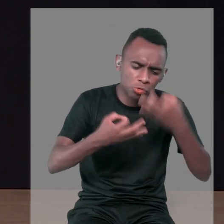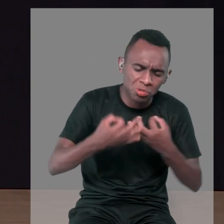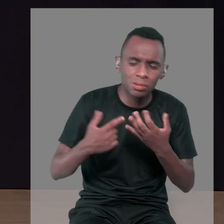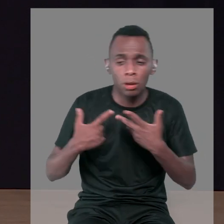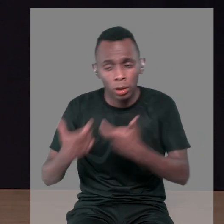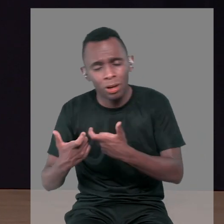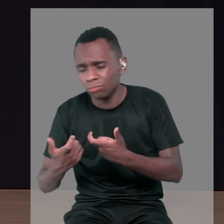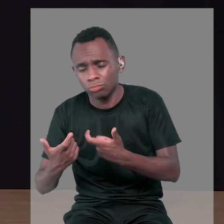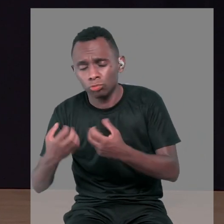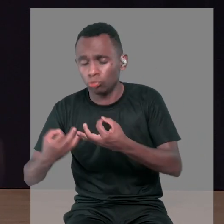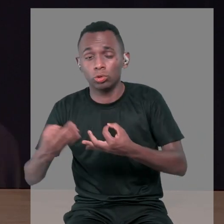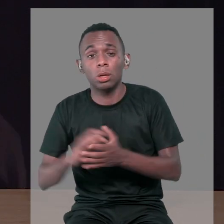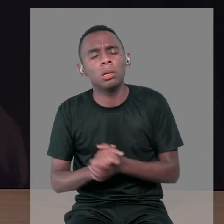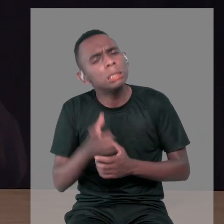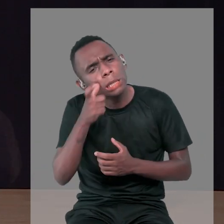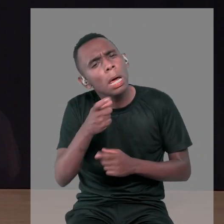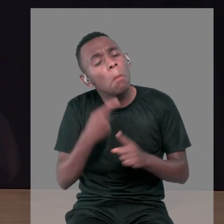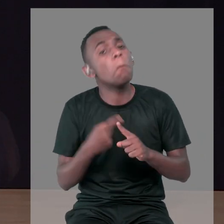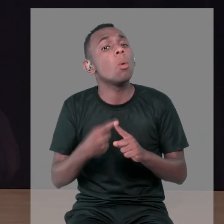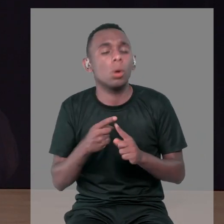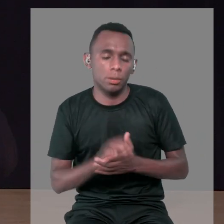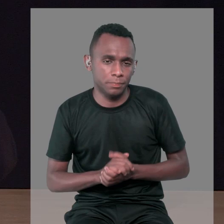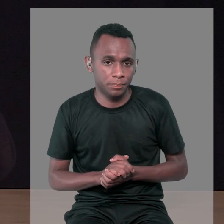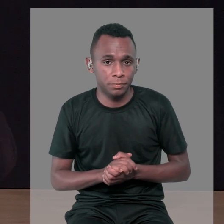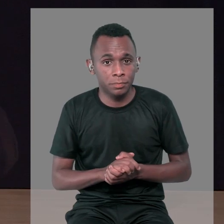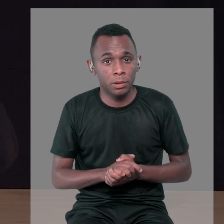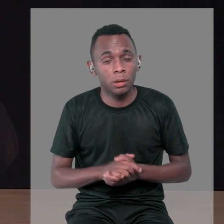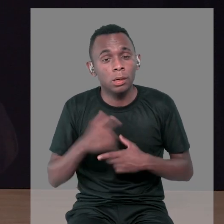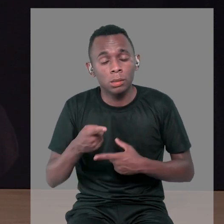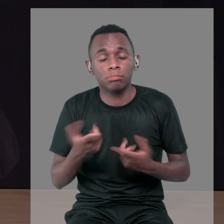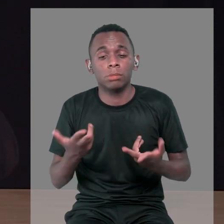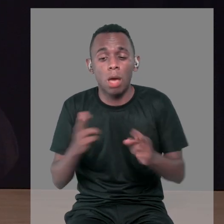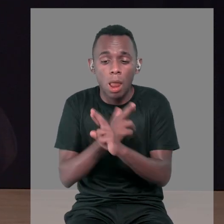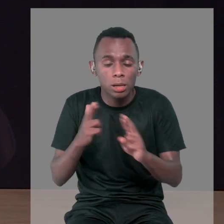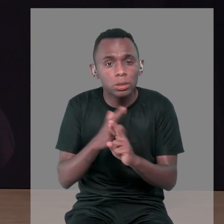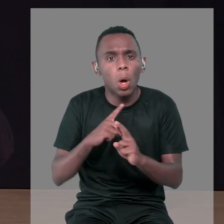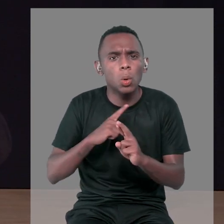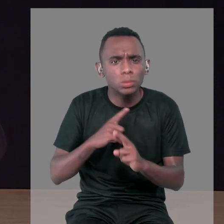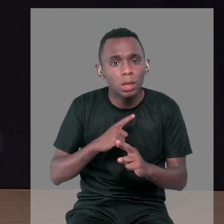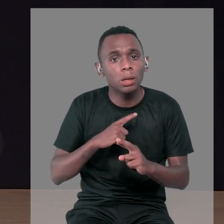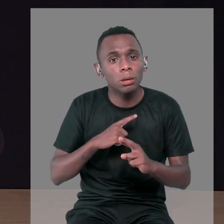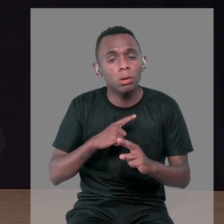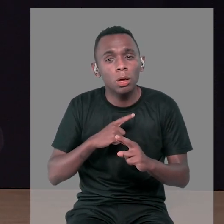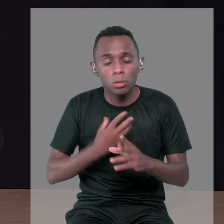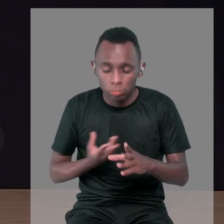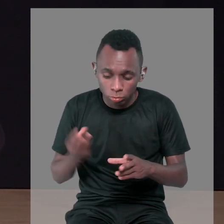quê? Porque ele medita sobre a reintrodução do fator